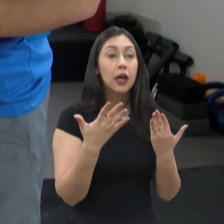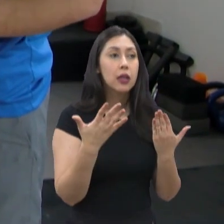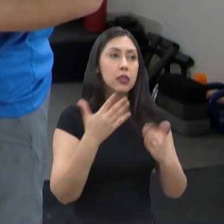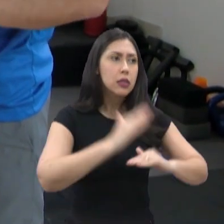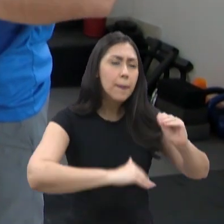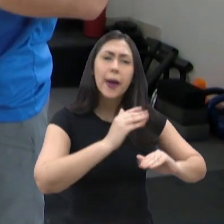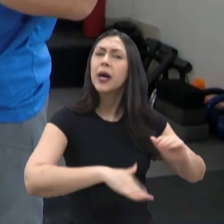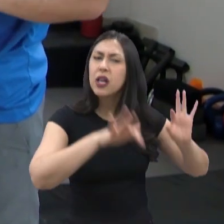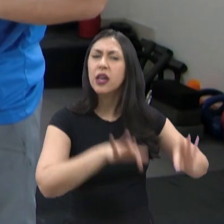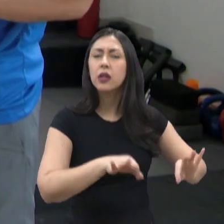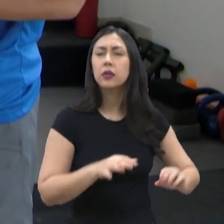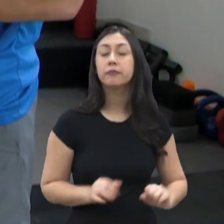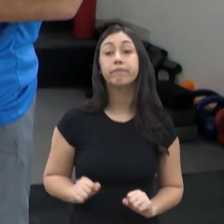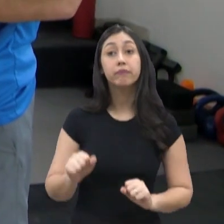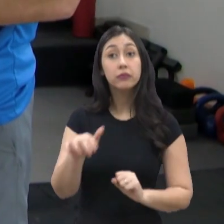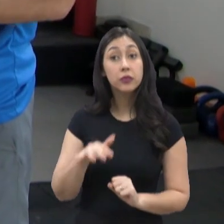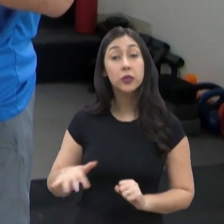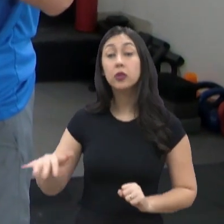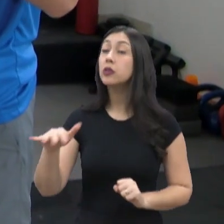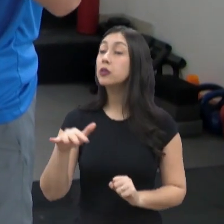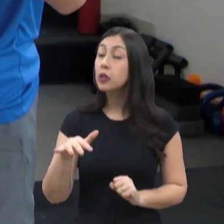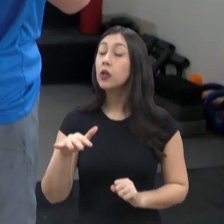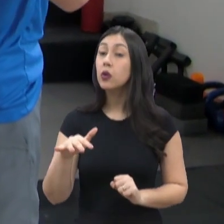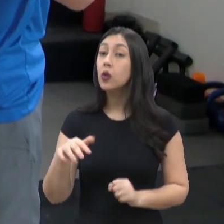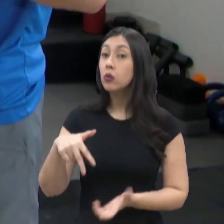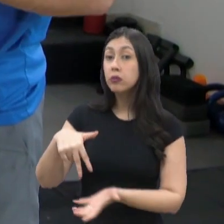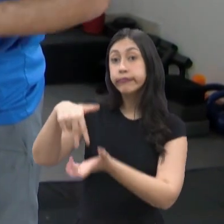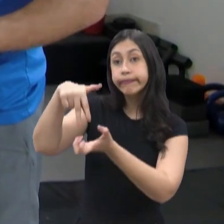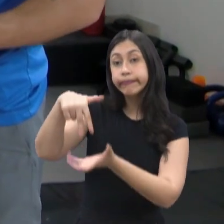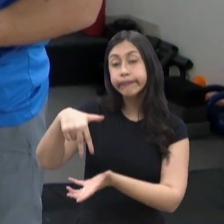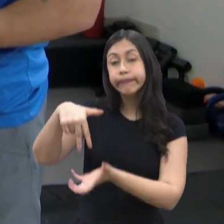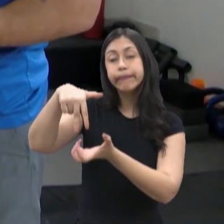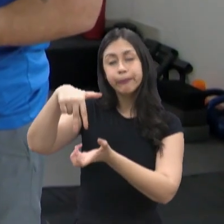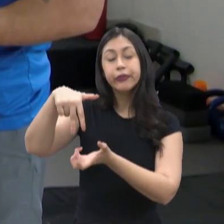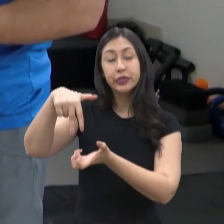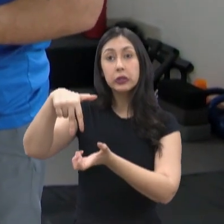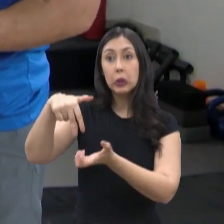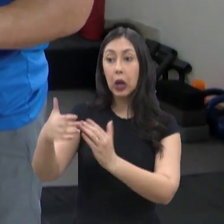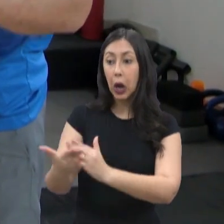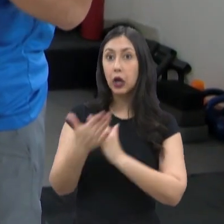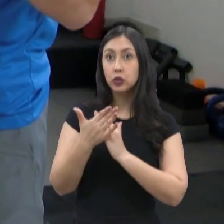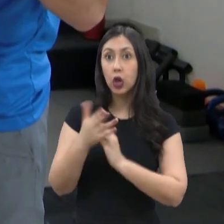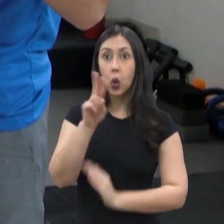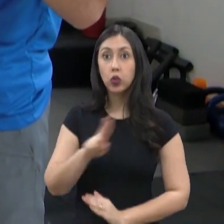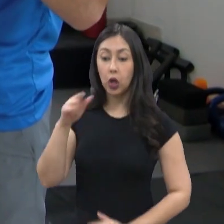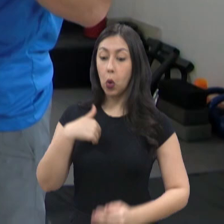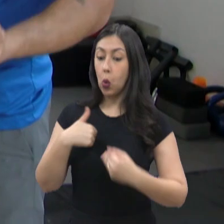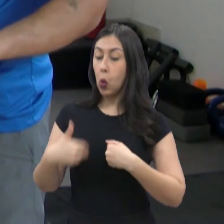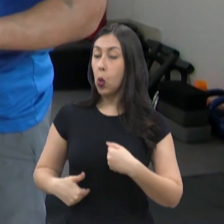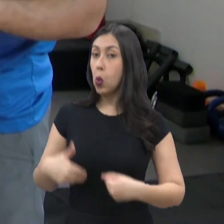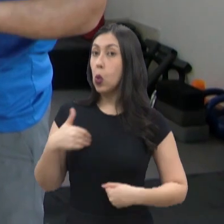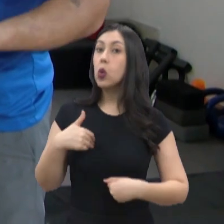assim. Tá. De uma maneira geral, a calistenia, ela, como a gente trabalha bastante o peso do próprio corpo, então a gente tem